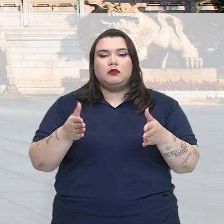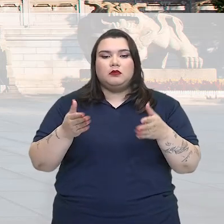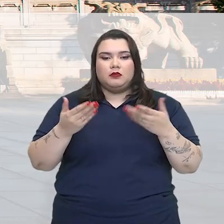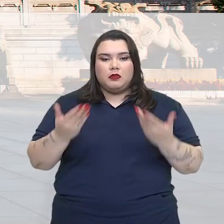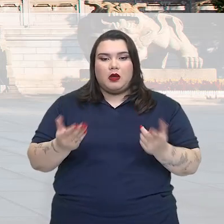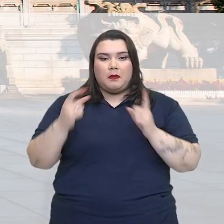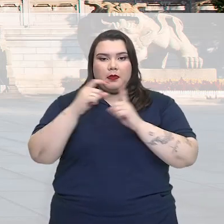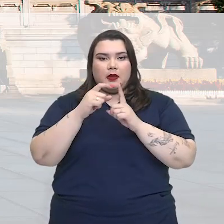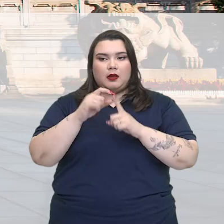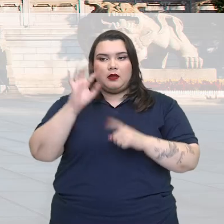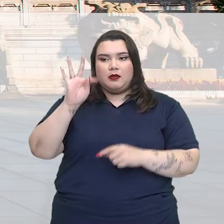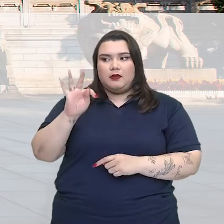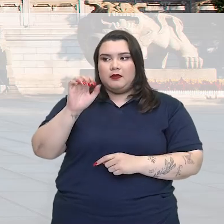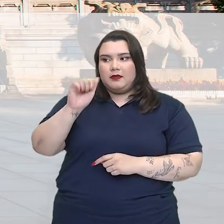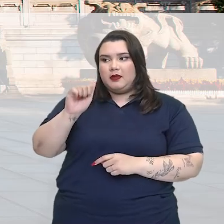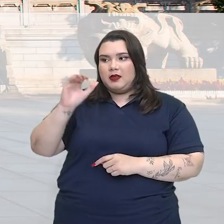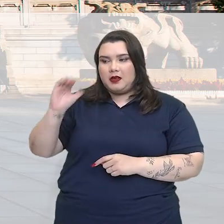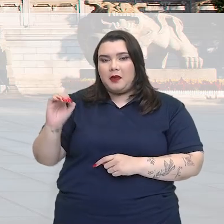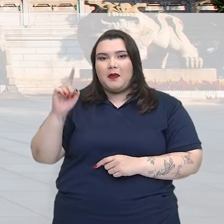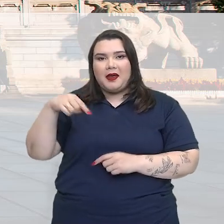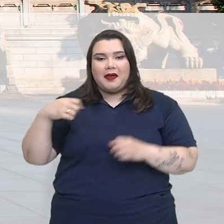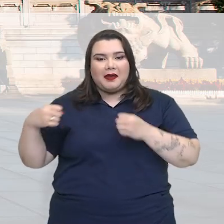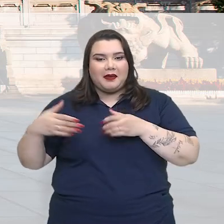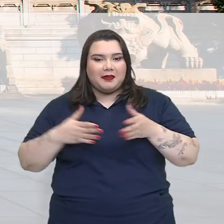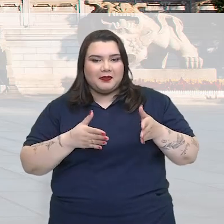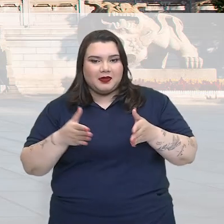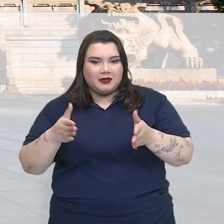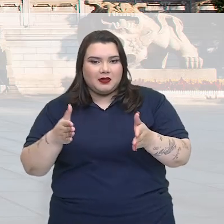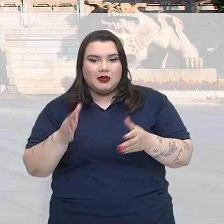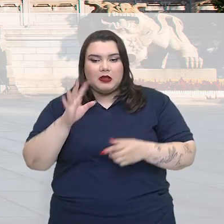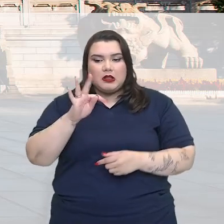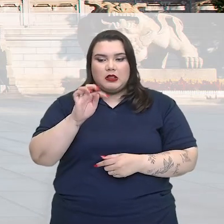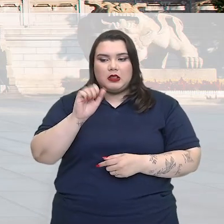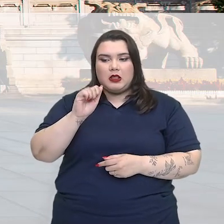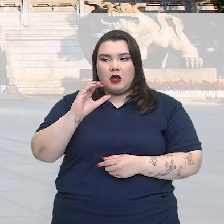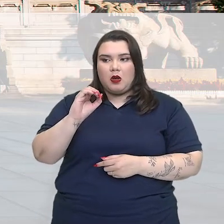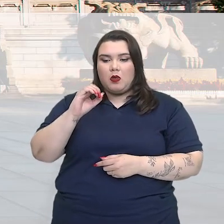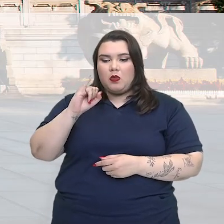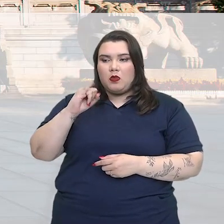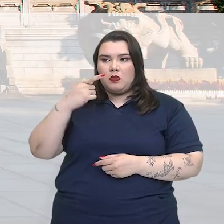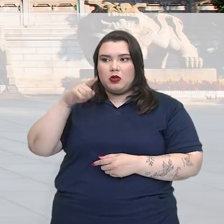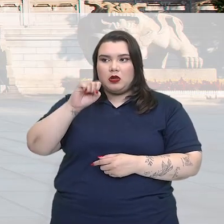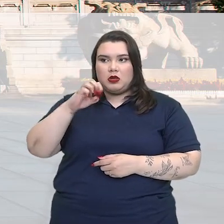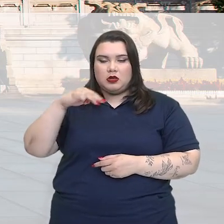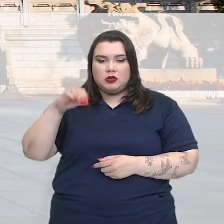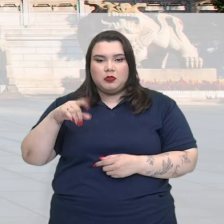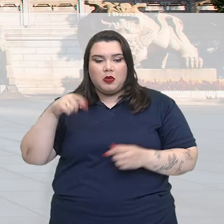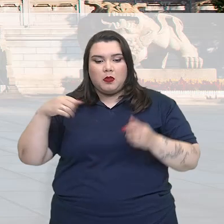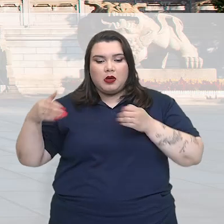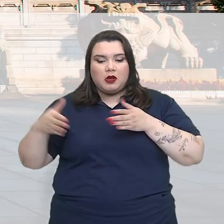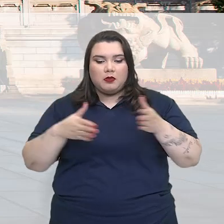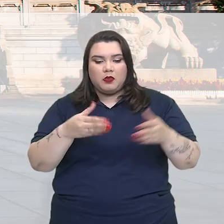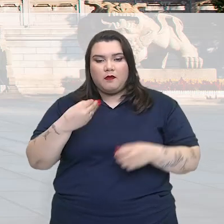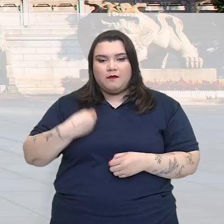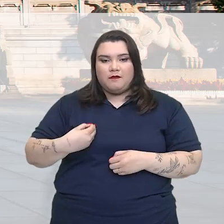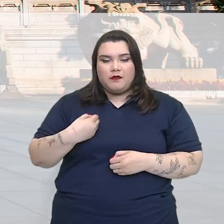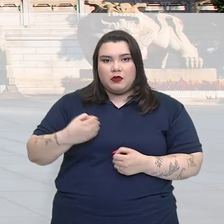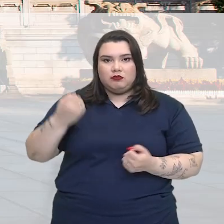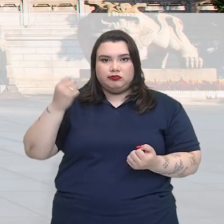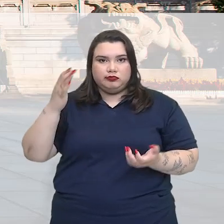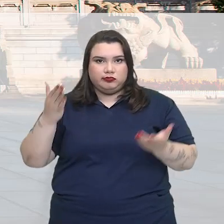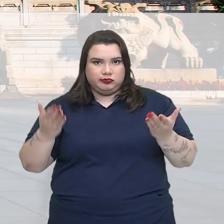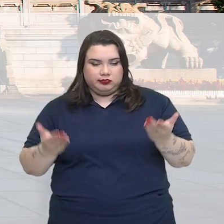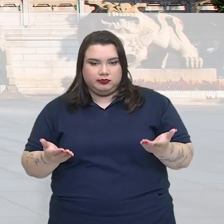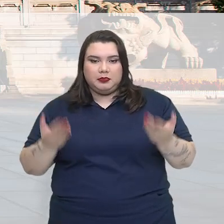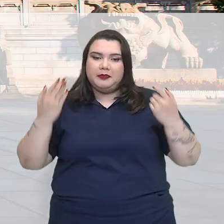palavra Tao, ela é o caminho, né? O taoísmo é o caminho para o equilíbrio. Então nós vamos precisar